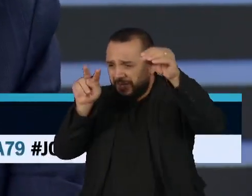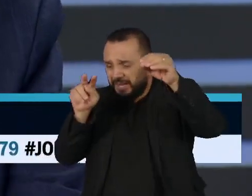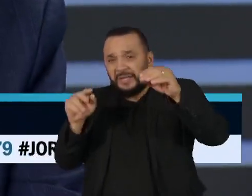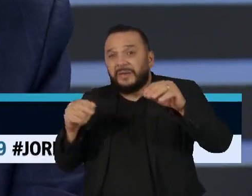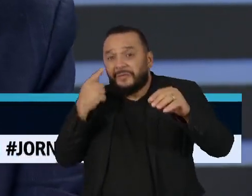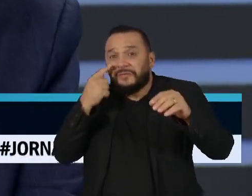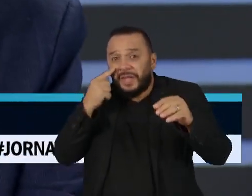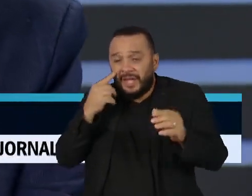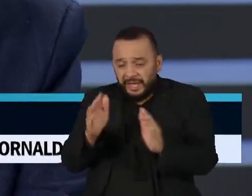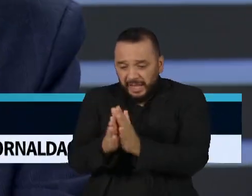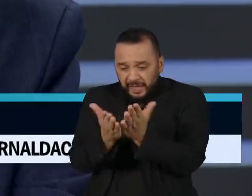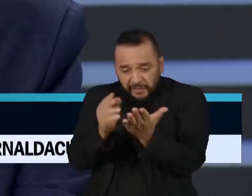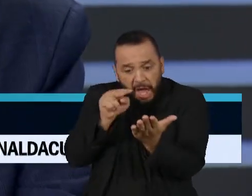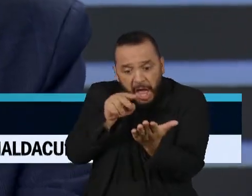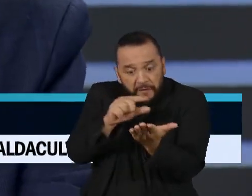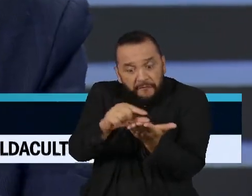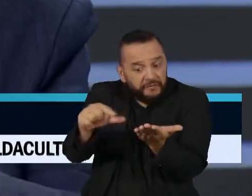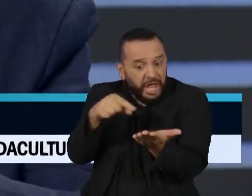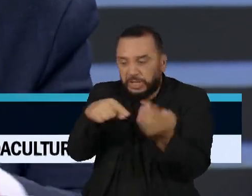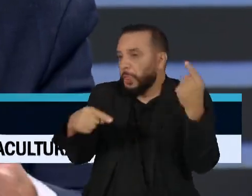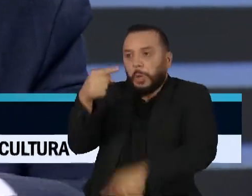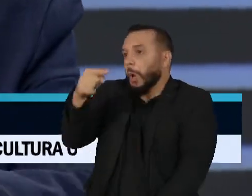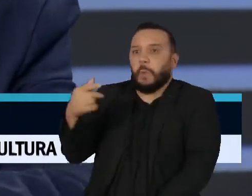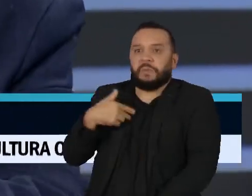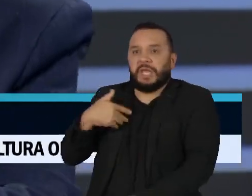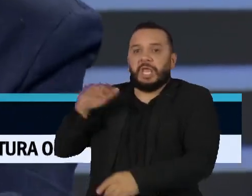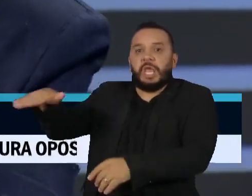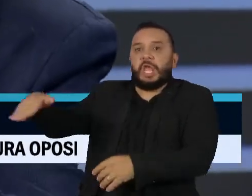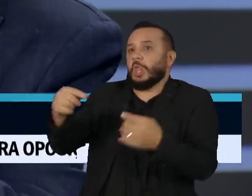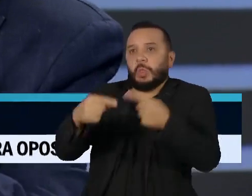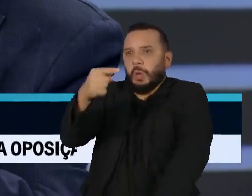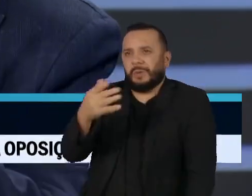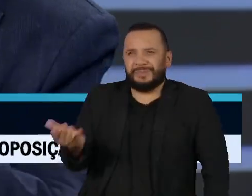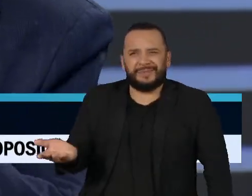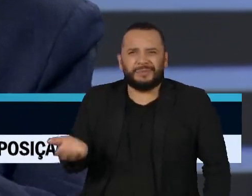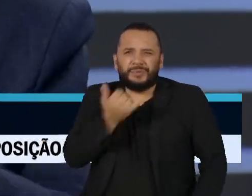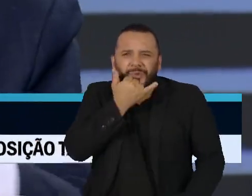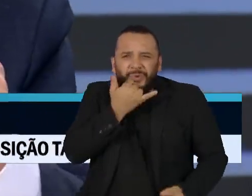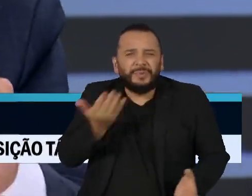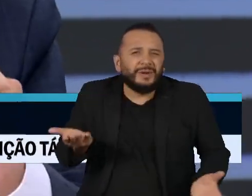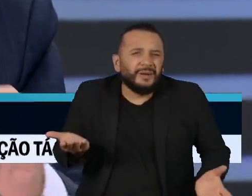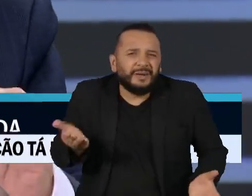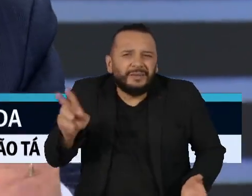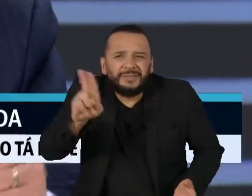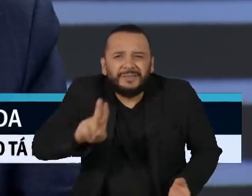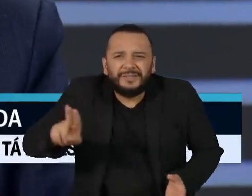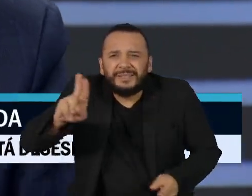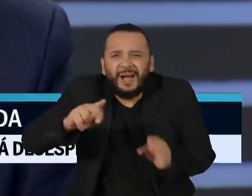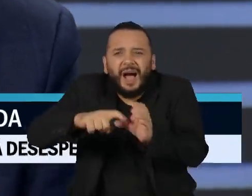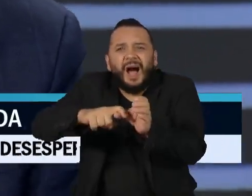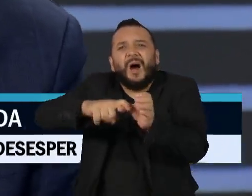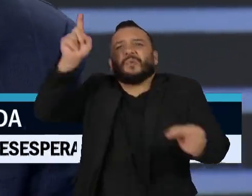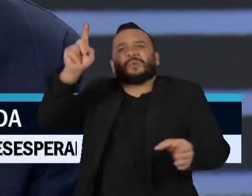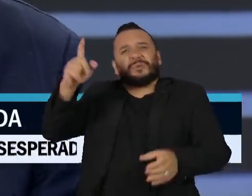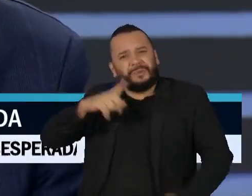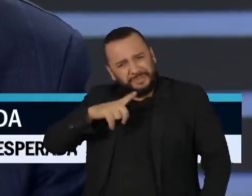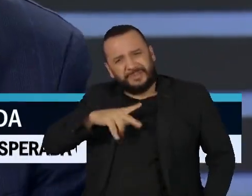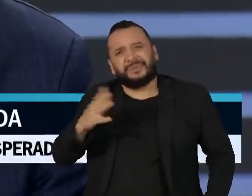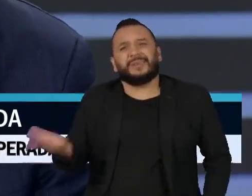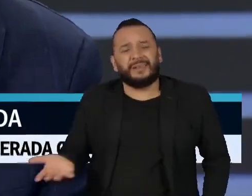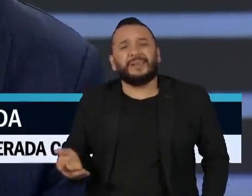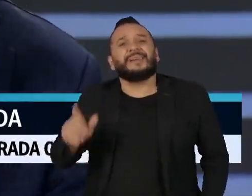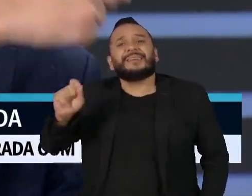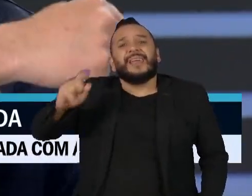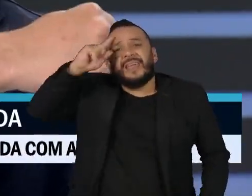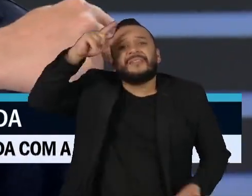vai começar a falar, não quero isso, não quero isso, não quero isso. Ou seja, não teremos mais autonomia universitária. Quem vai determinar são os extremistas.